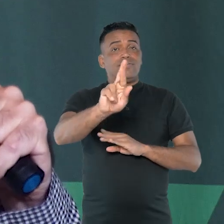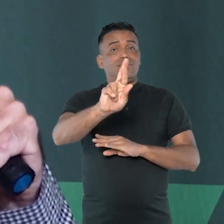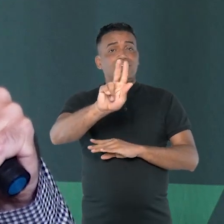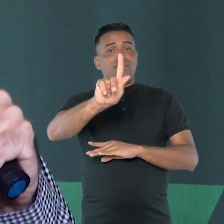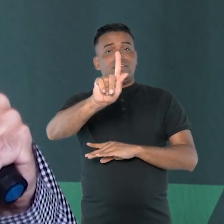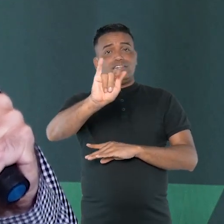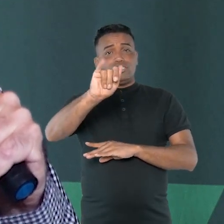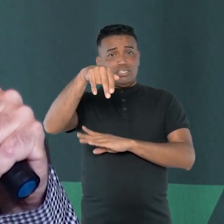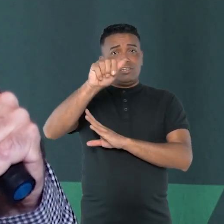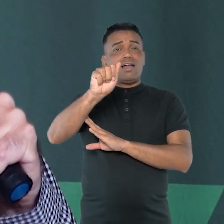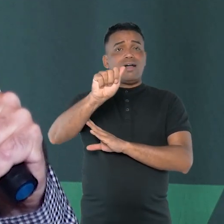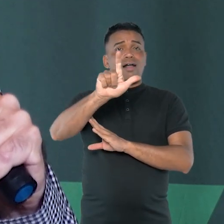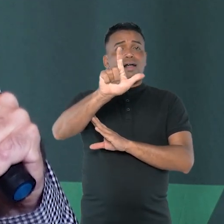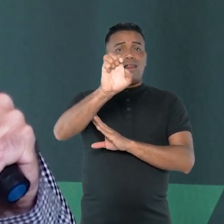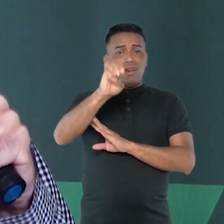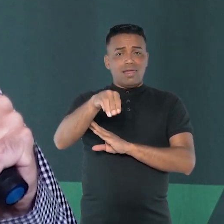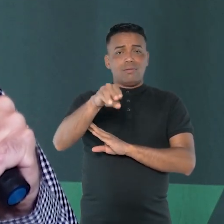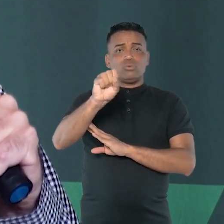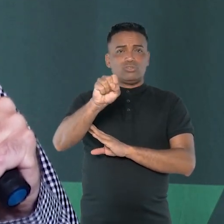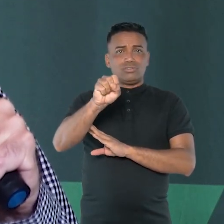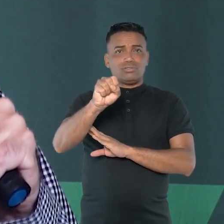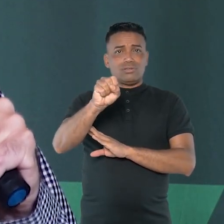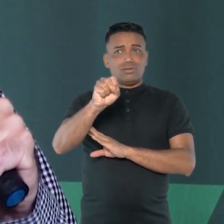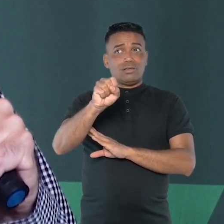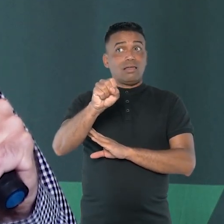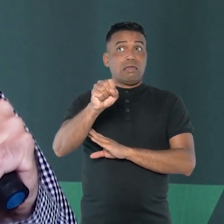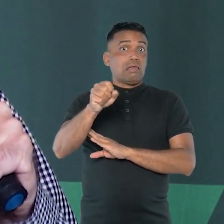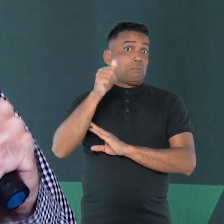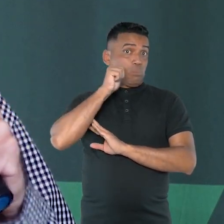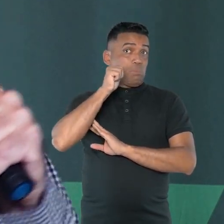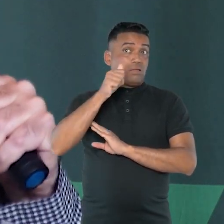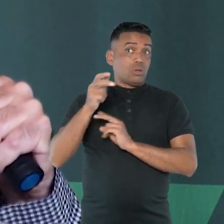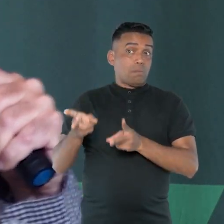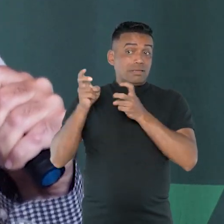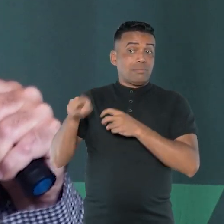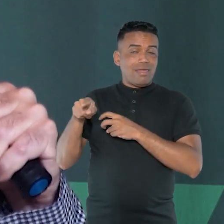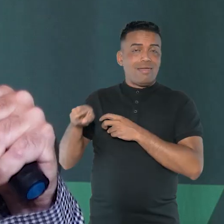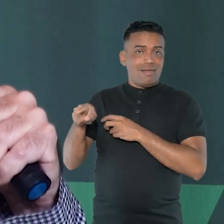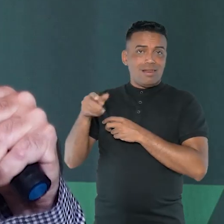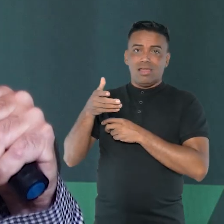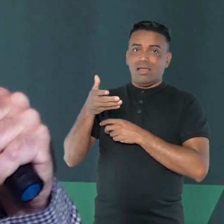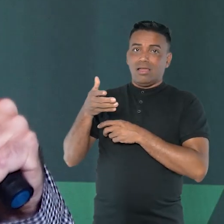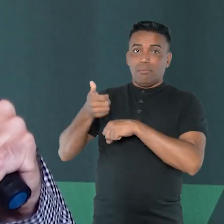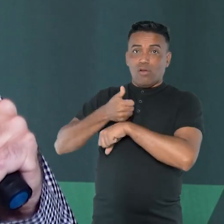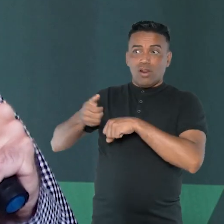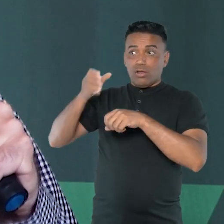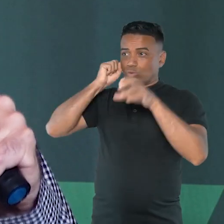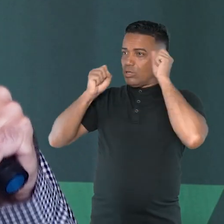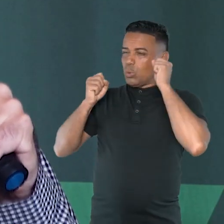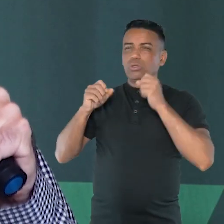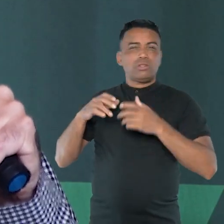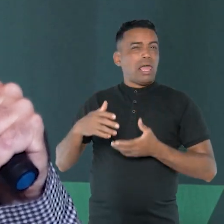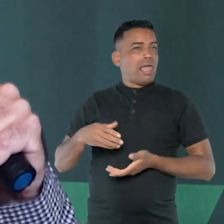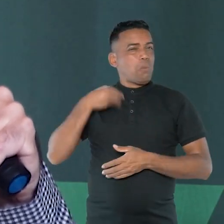eu esqueci de falar isso, a Virginia Lemos percebe depois que esse escutador tem uma bagagem muito, muito vasta, né?